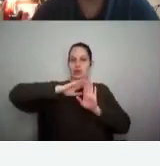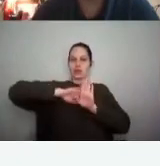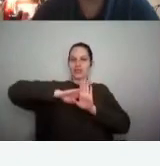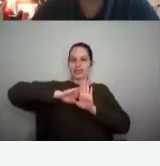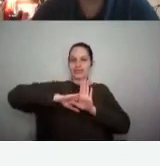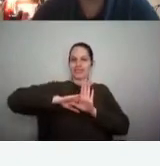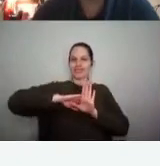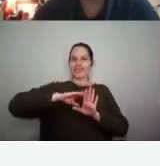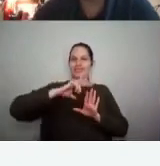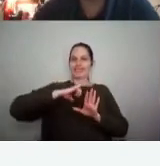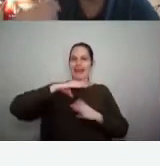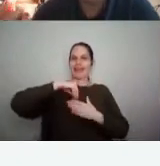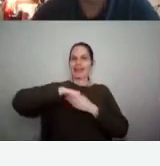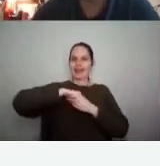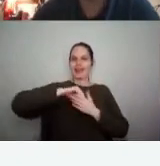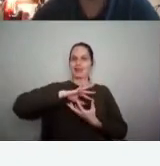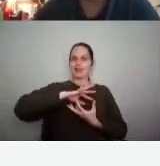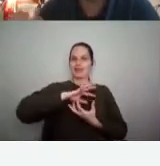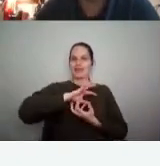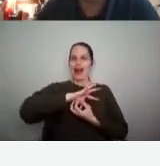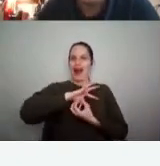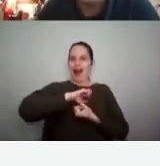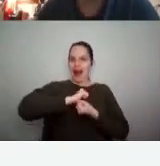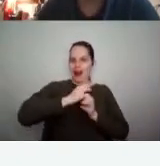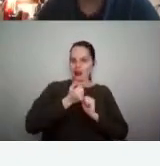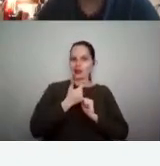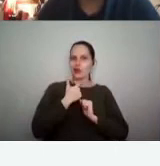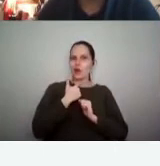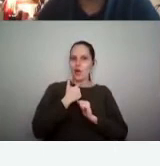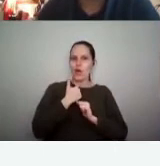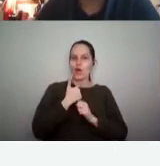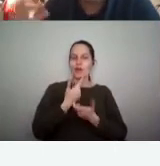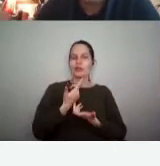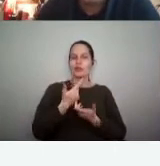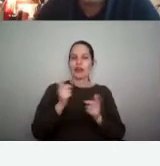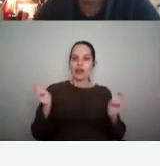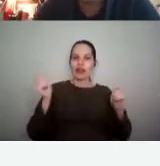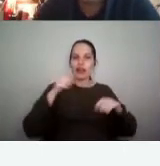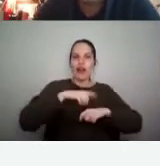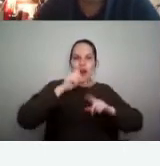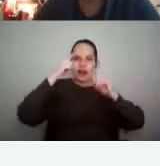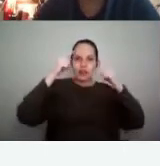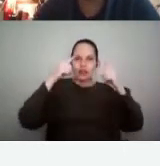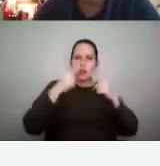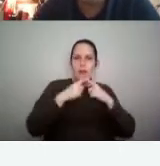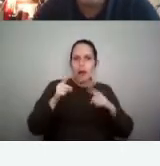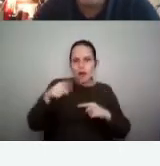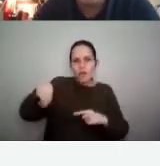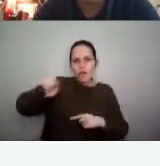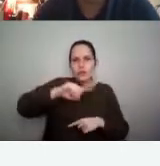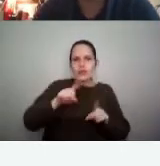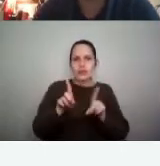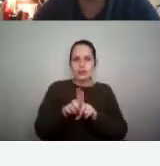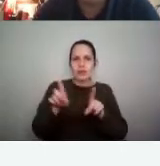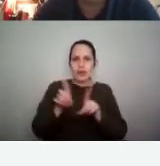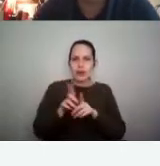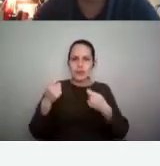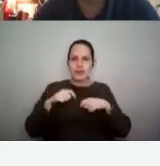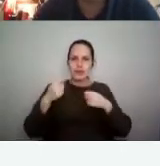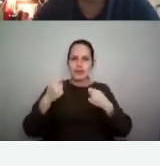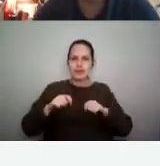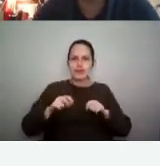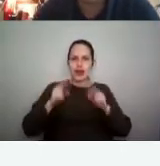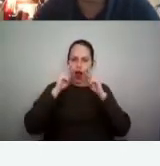artista e ser que sou, uma potência, né? Mas todos somos, e descubram a potência de vocês para